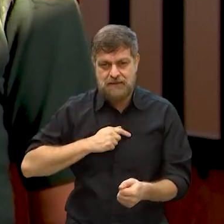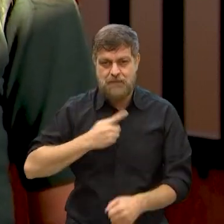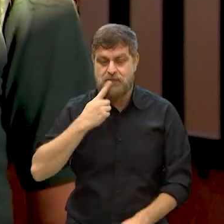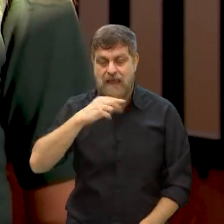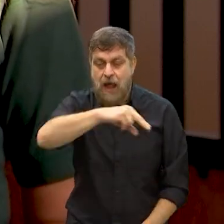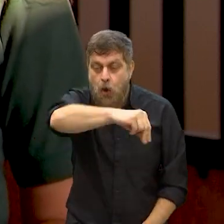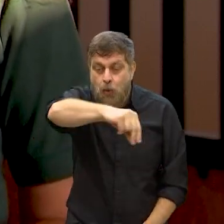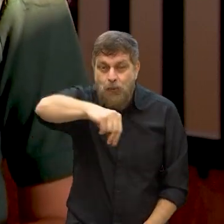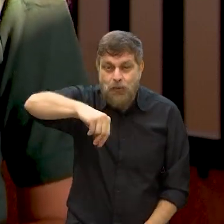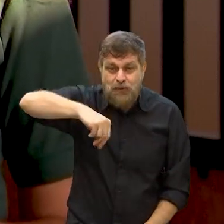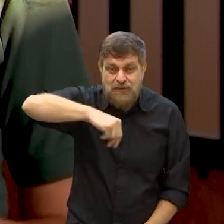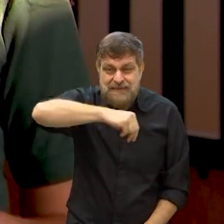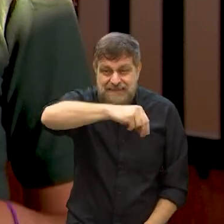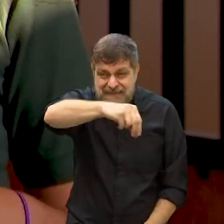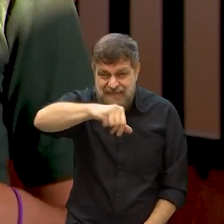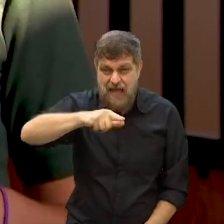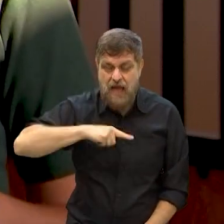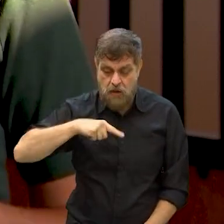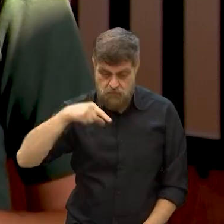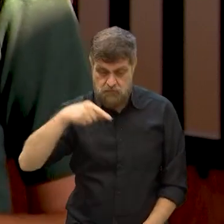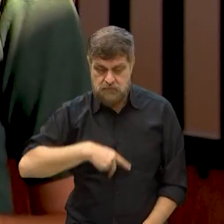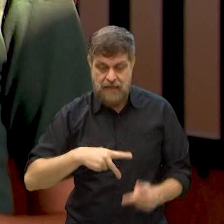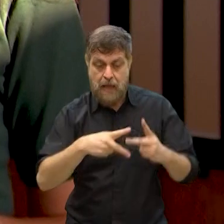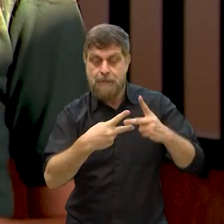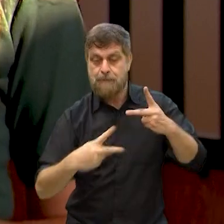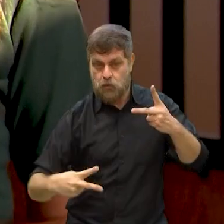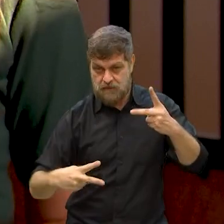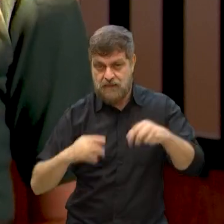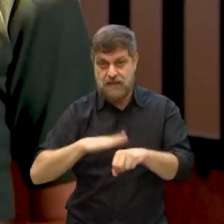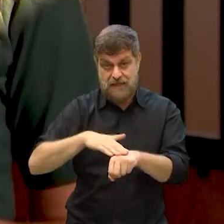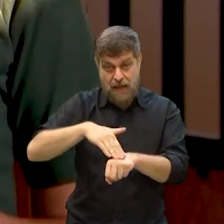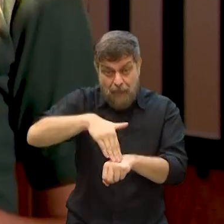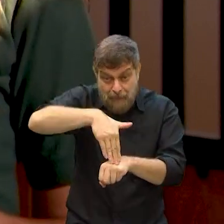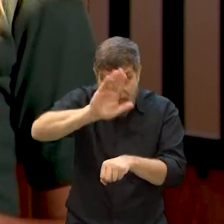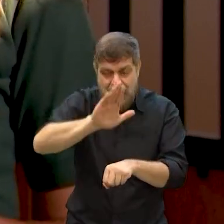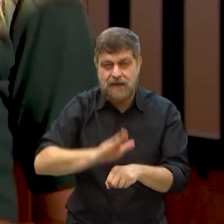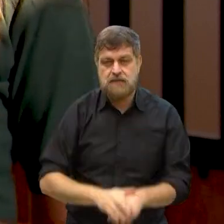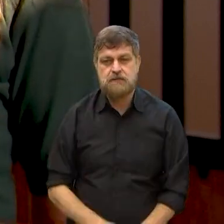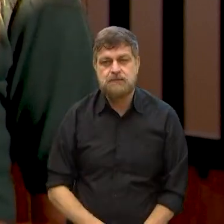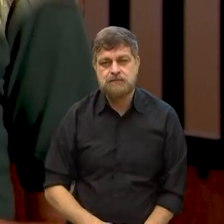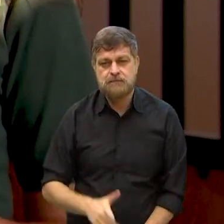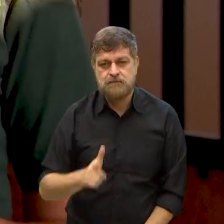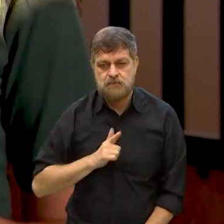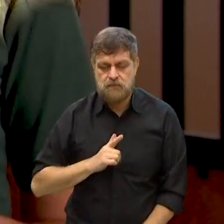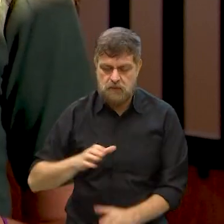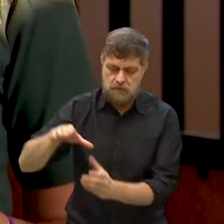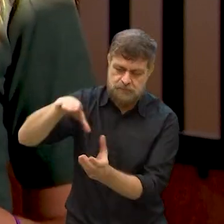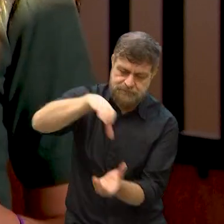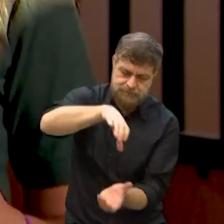sal mineral com um maior índice de proteína, eles recebem